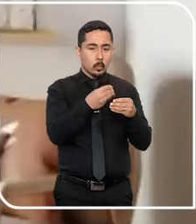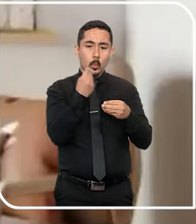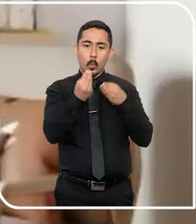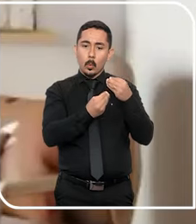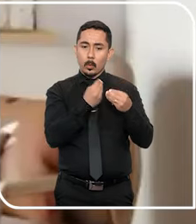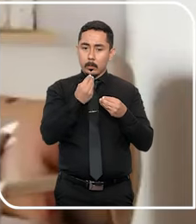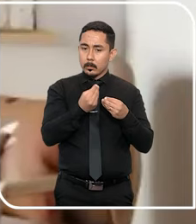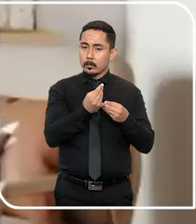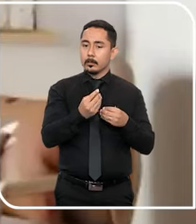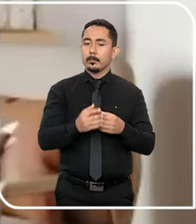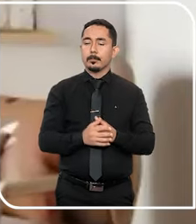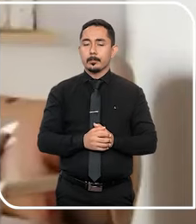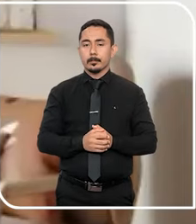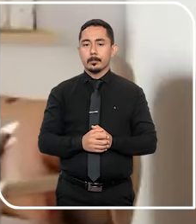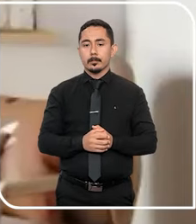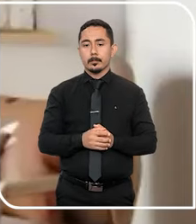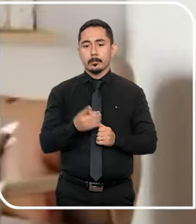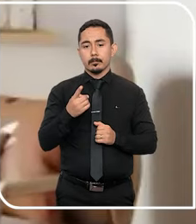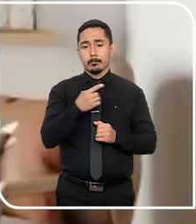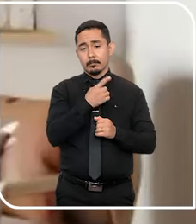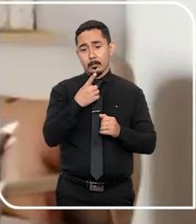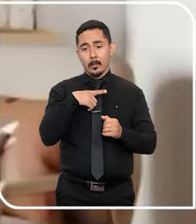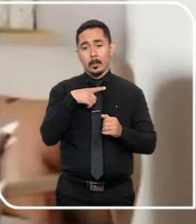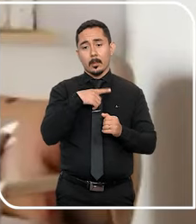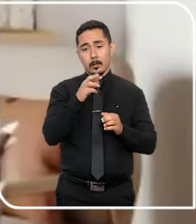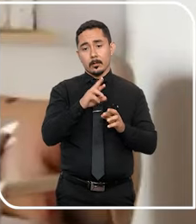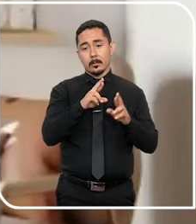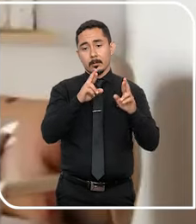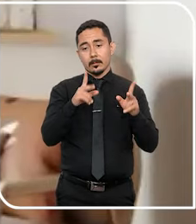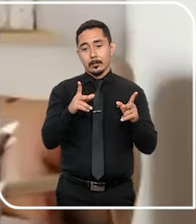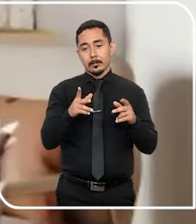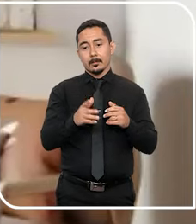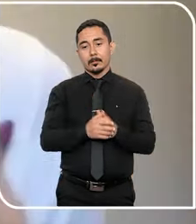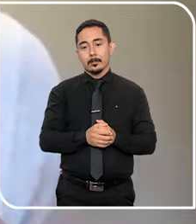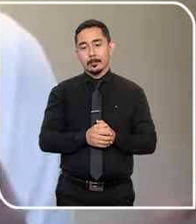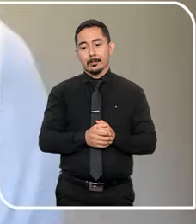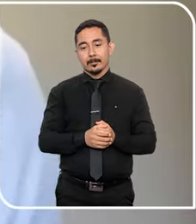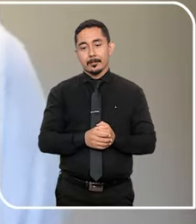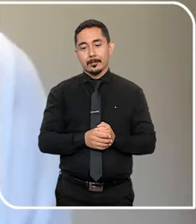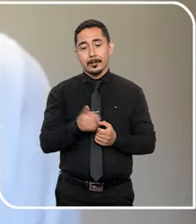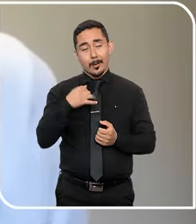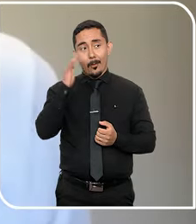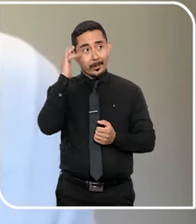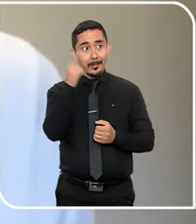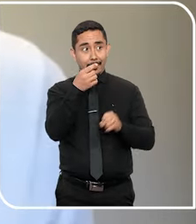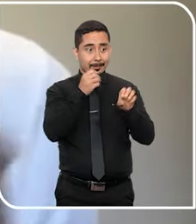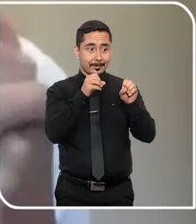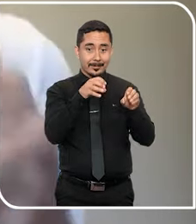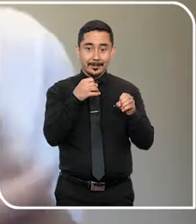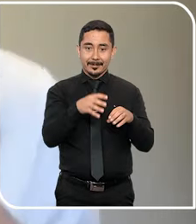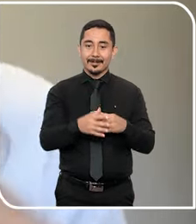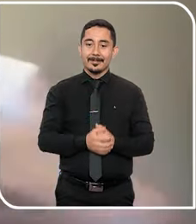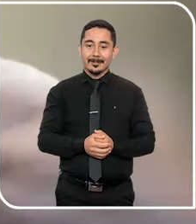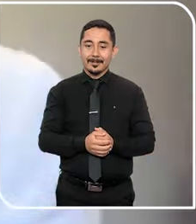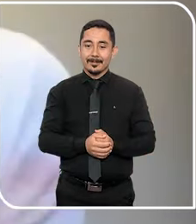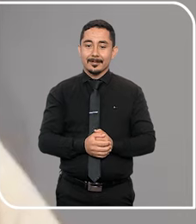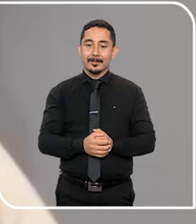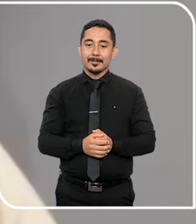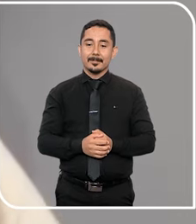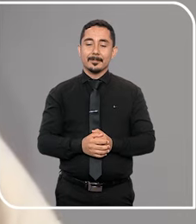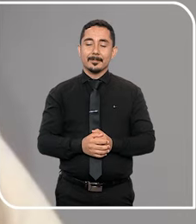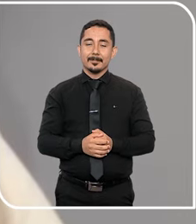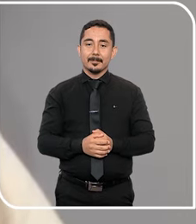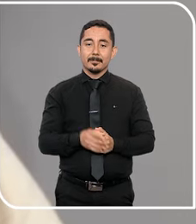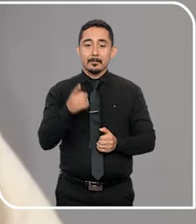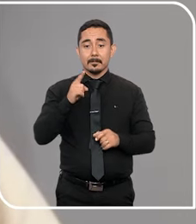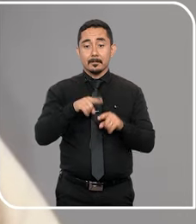pessoa entender melhor não sei se a Nat tem algo diferente para oferece para para eu achei até que ela ia nos ensinar na verdade quem